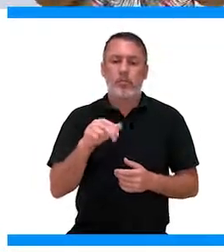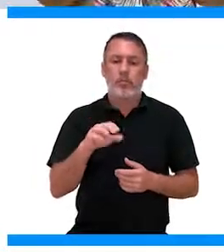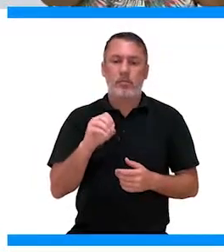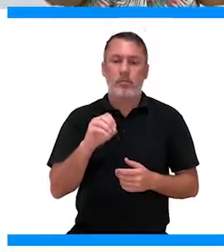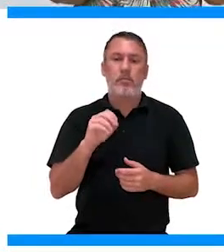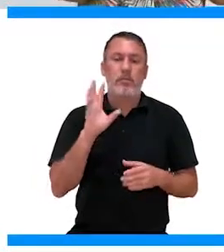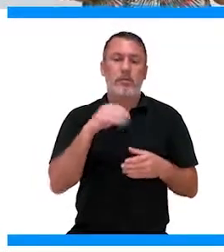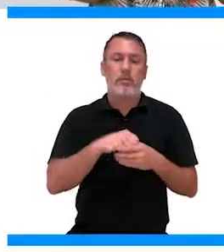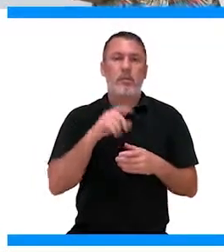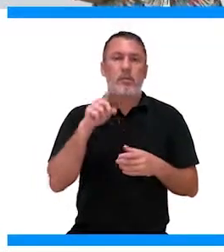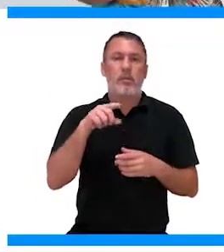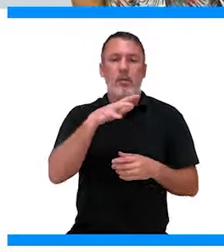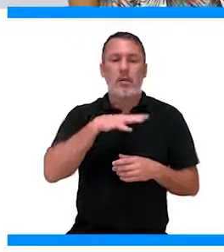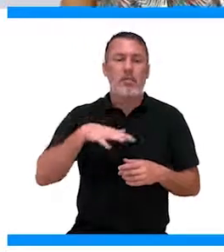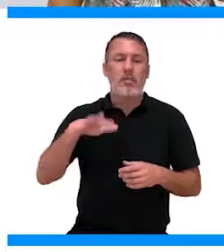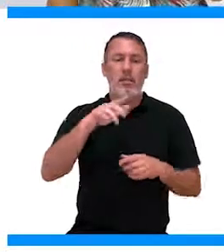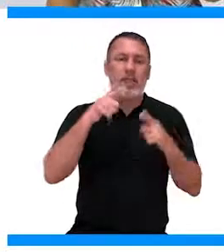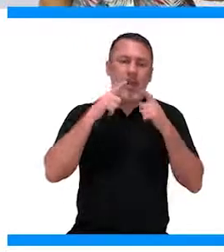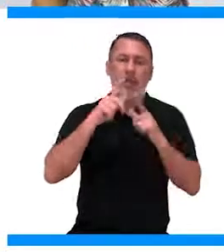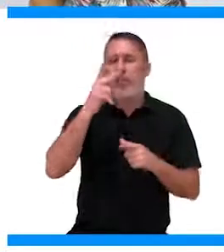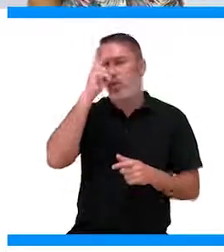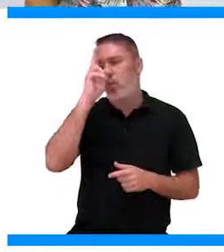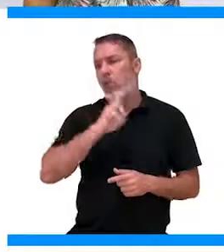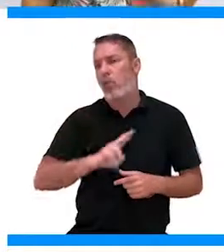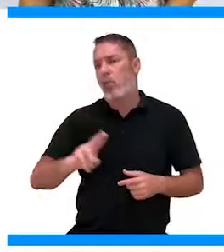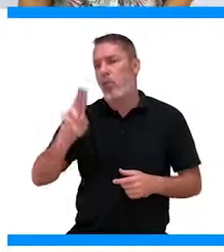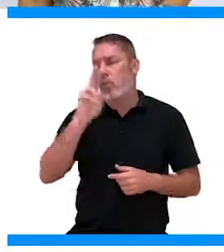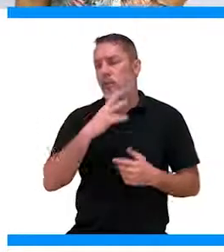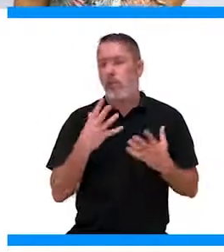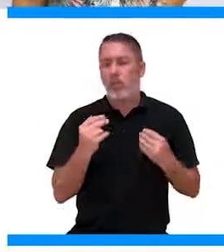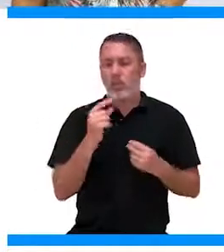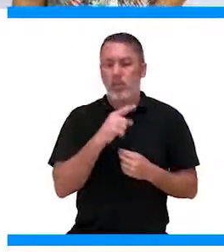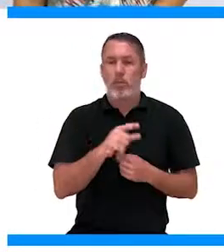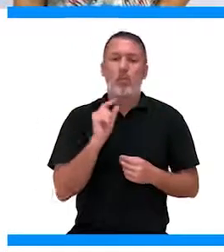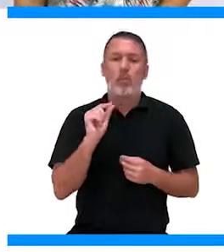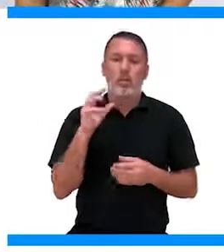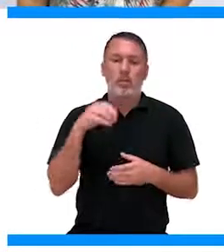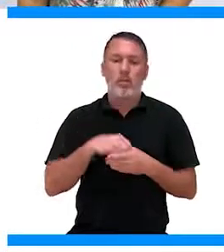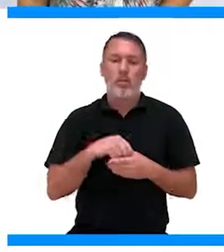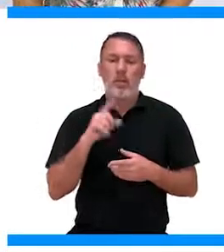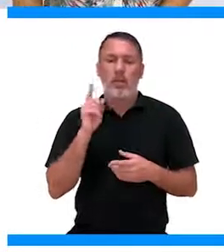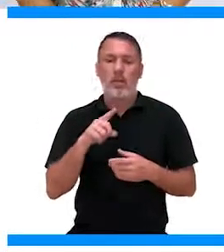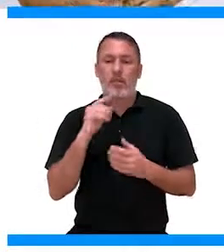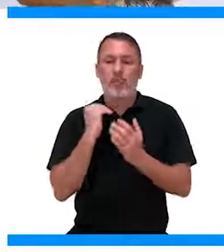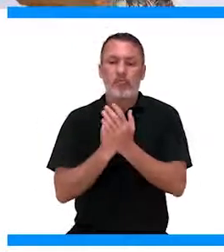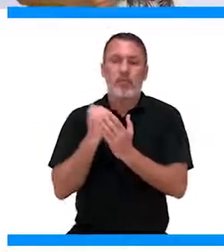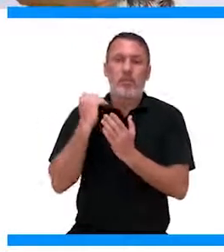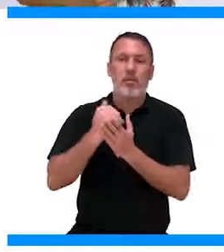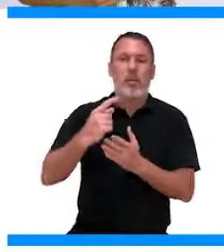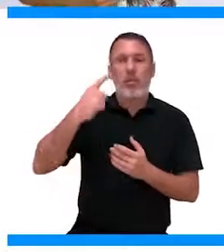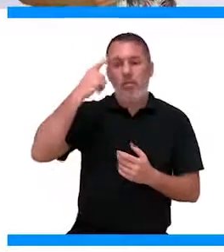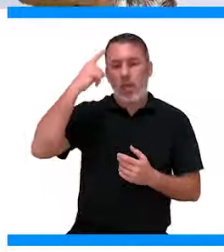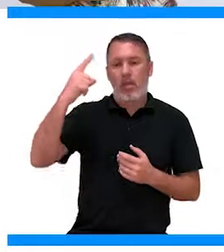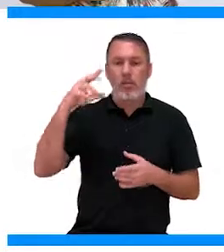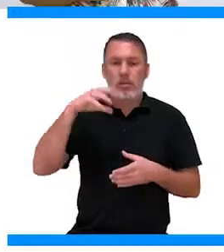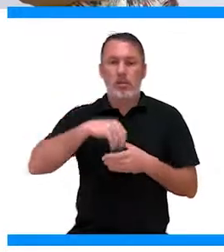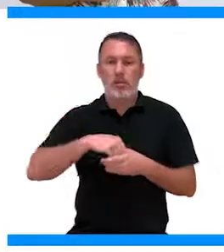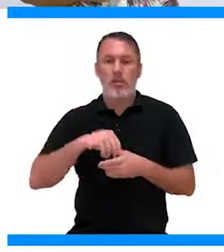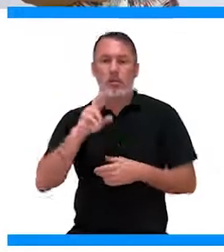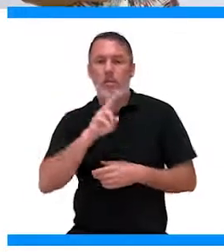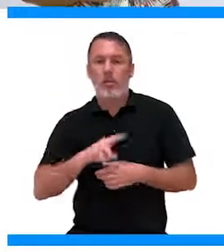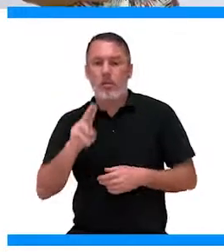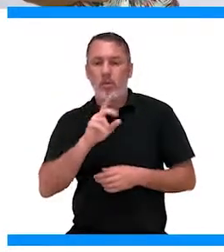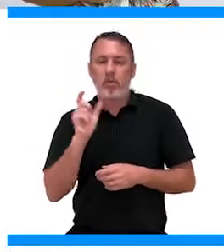o pleonasmo é uma figura de linguagem que as pessoas usam muito, que é a enfatização de uma